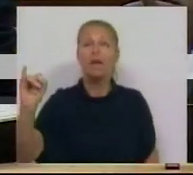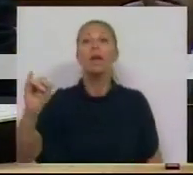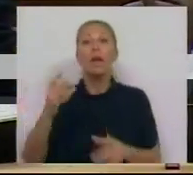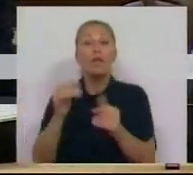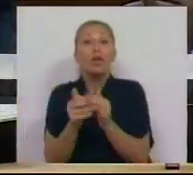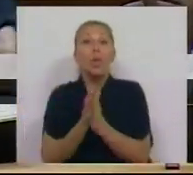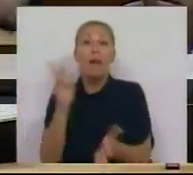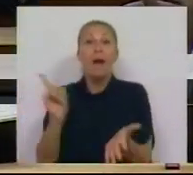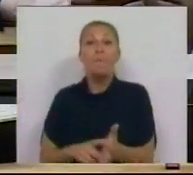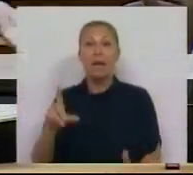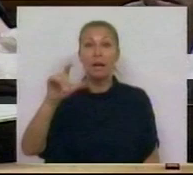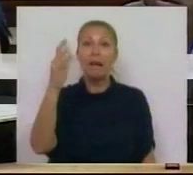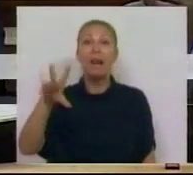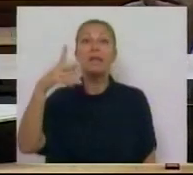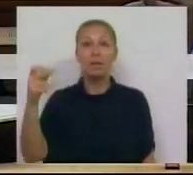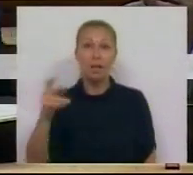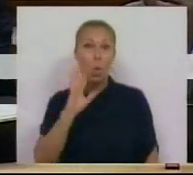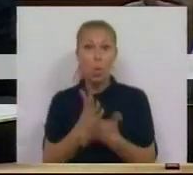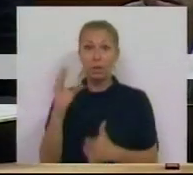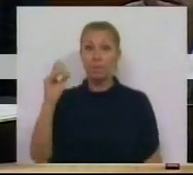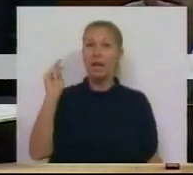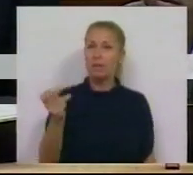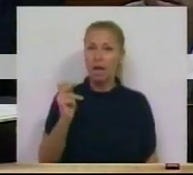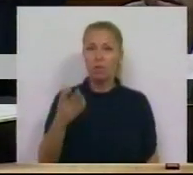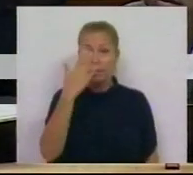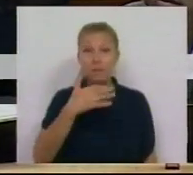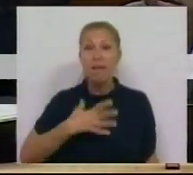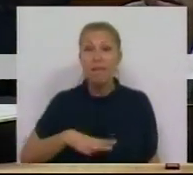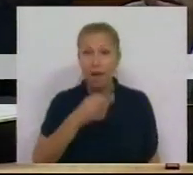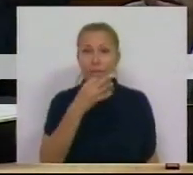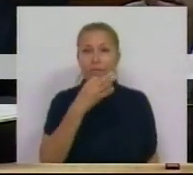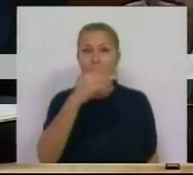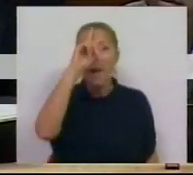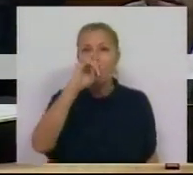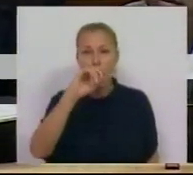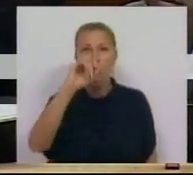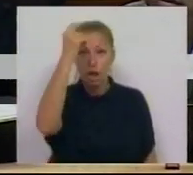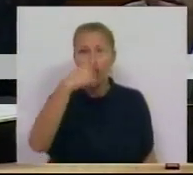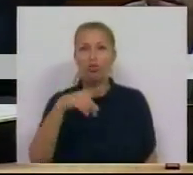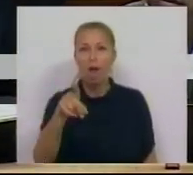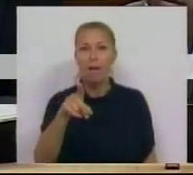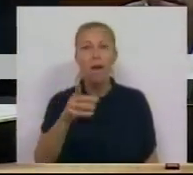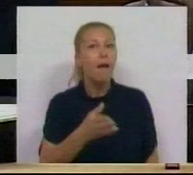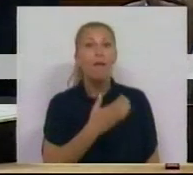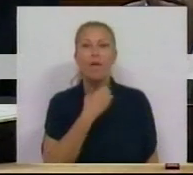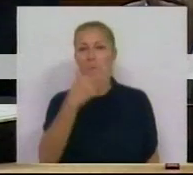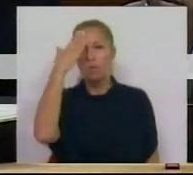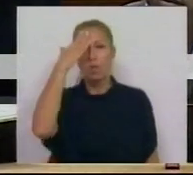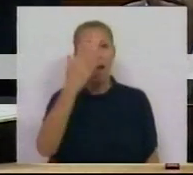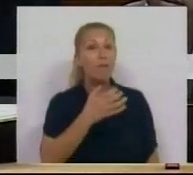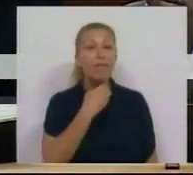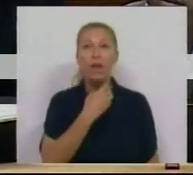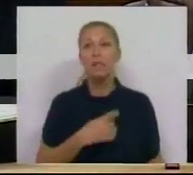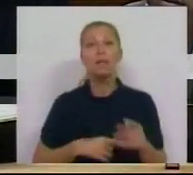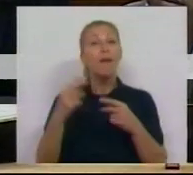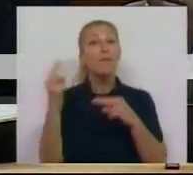última década. E se queremos falar de memória histórica, podemos falar também dessa memória histórica, da falência moral, da falência financeira das políticas